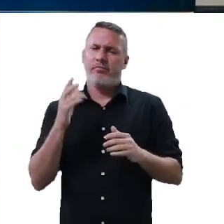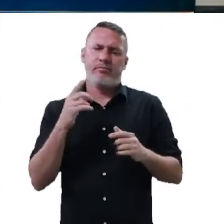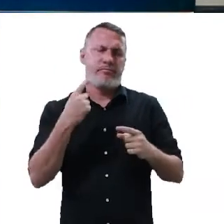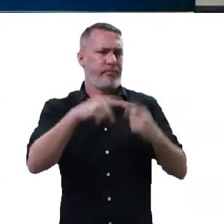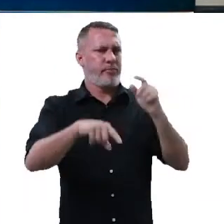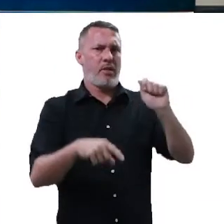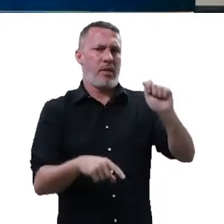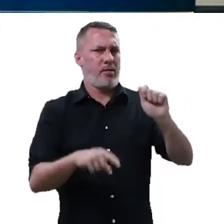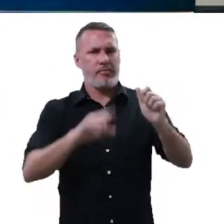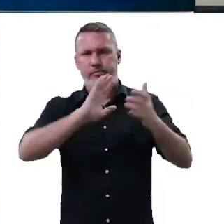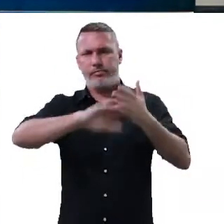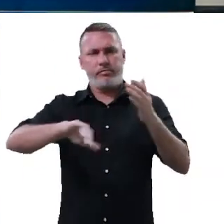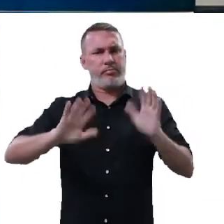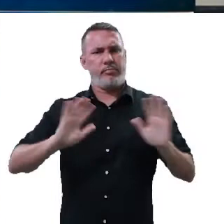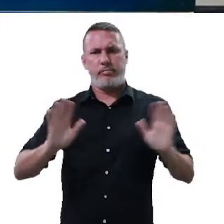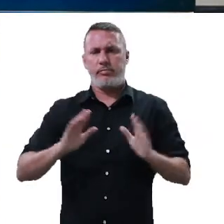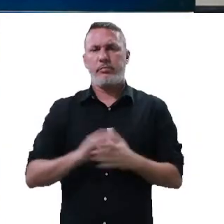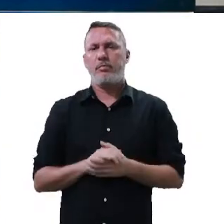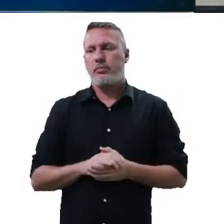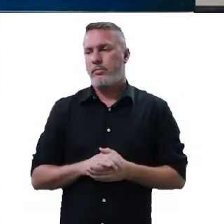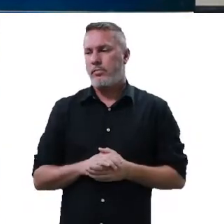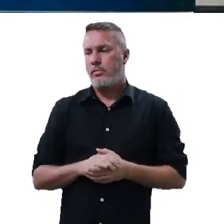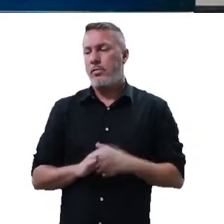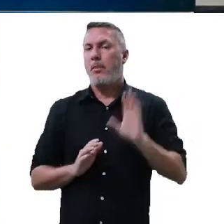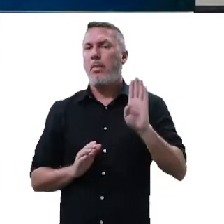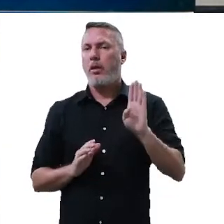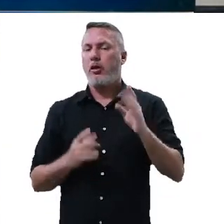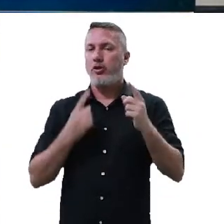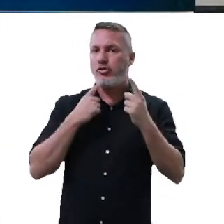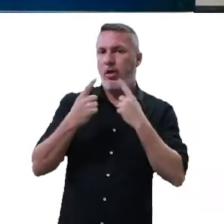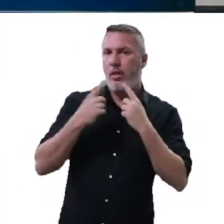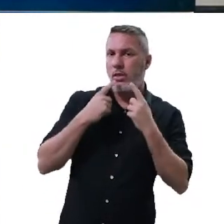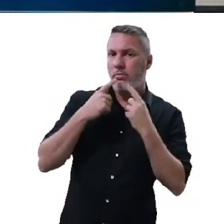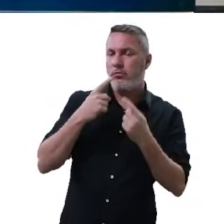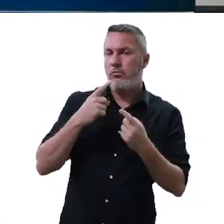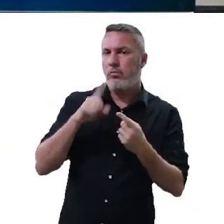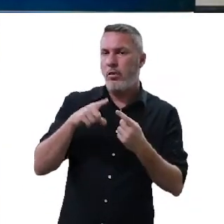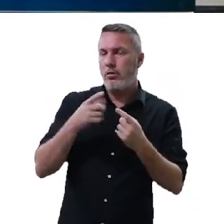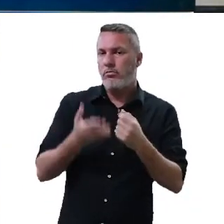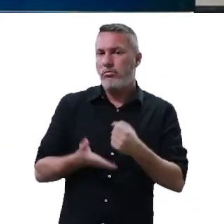filosofia. Então, joga A fora. Sustentação do método dialético.